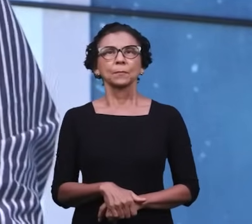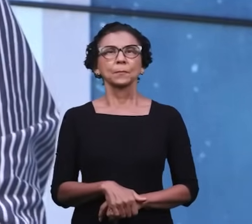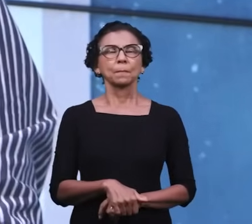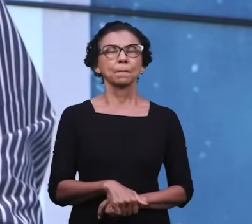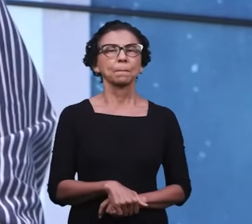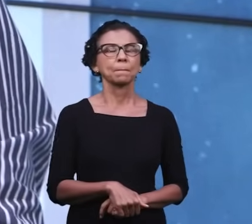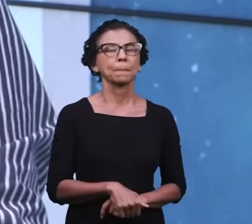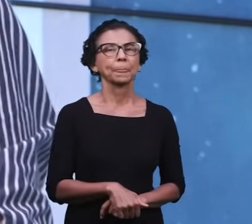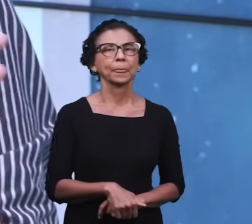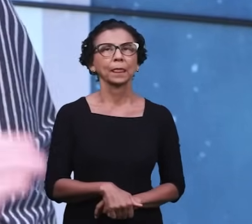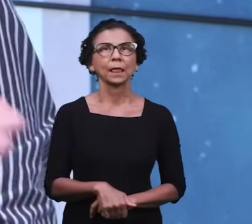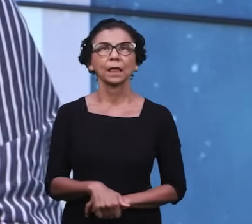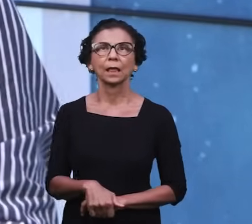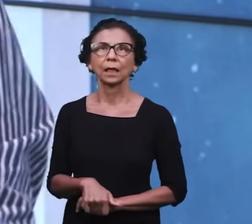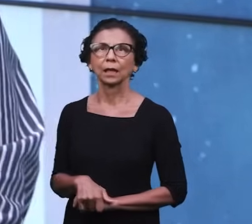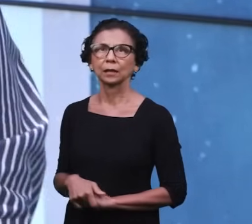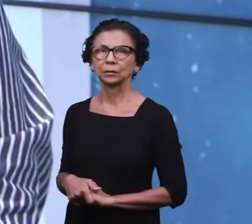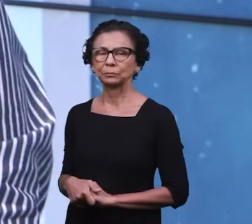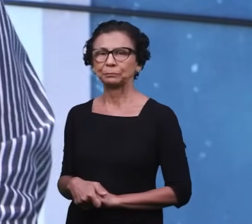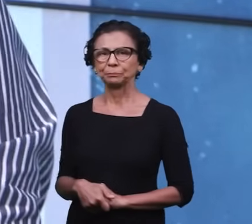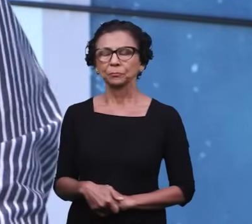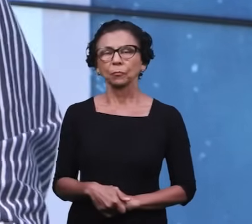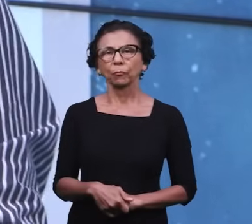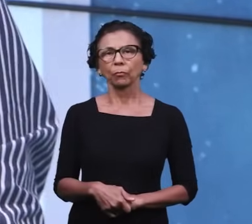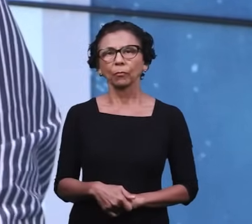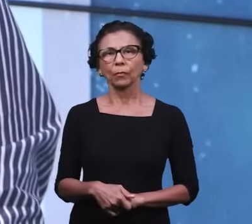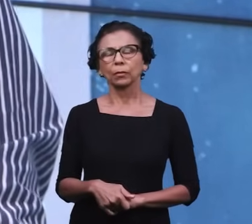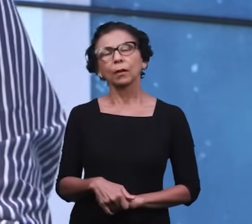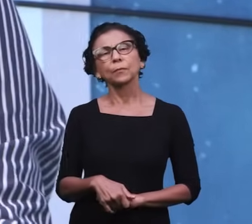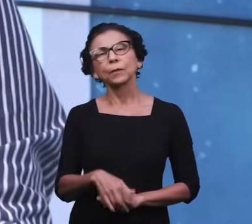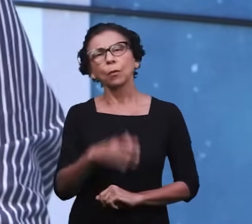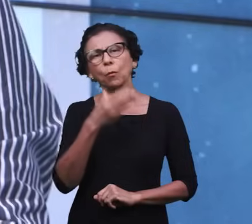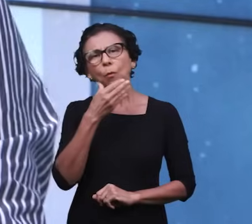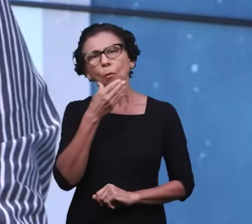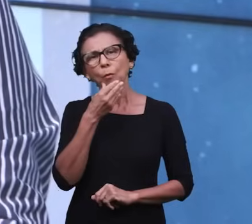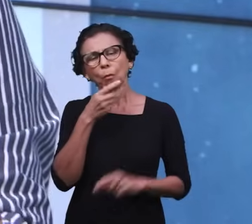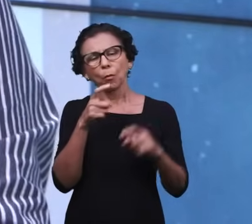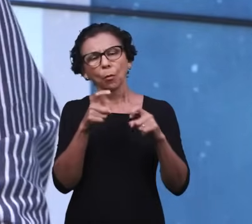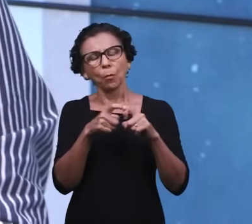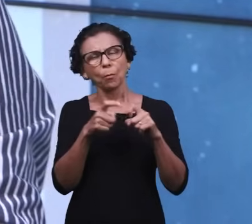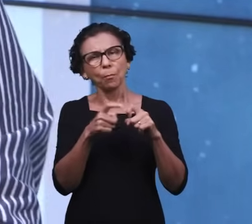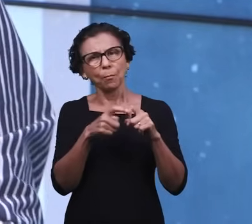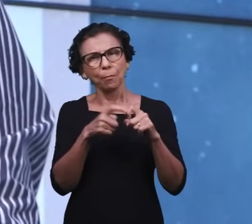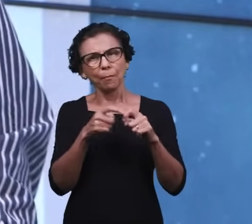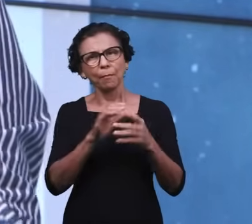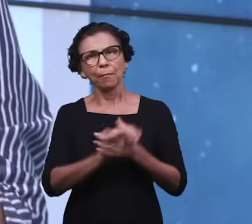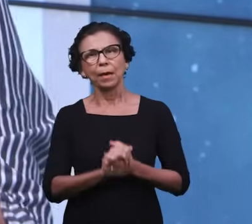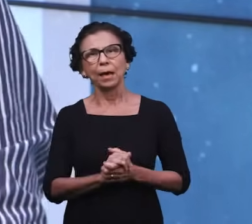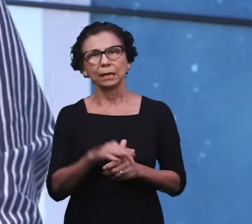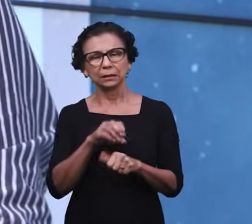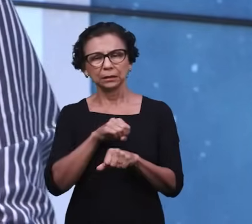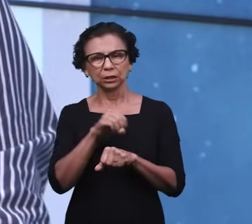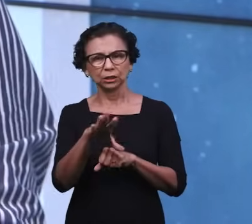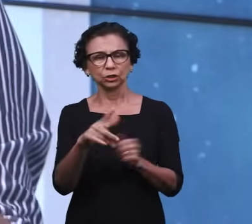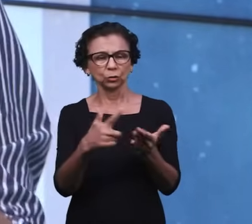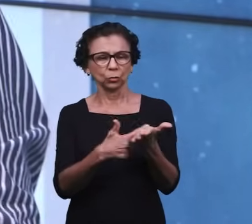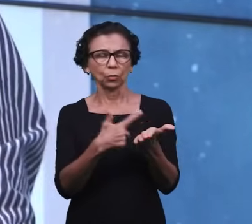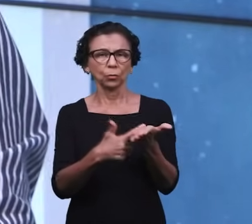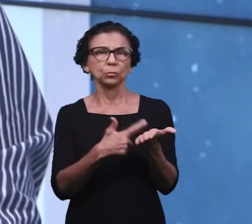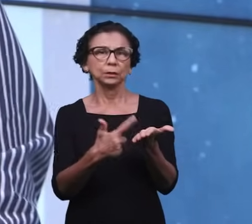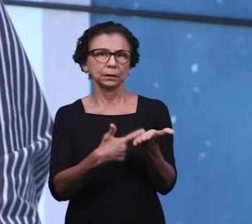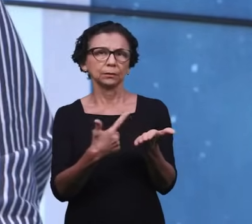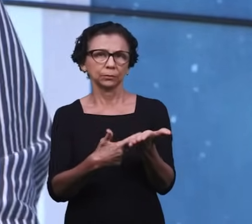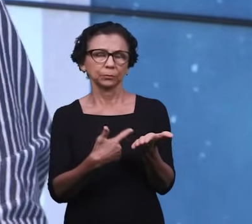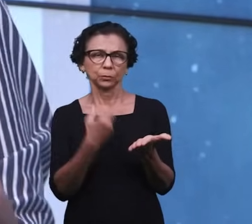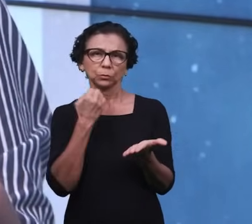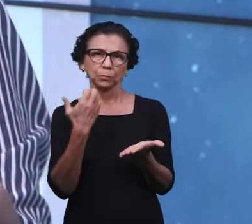de um médico, um questionário que chama MChat, que é um questionário muito pouco falado e ele é muito, assim,